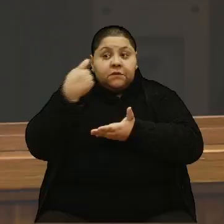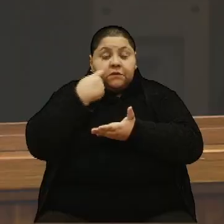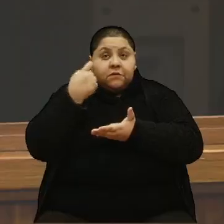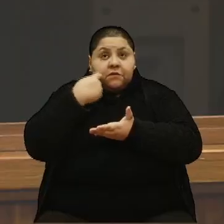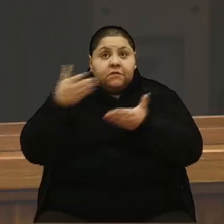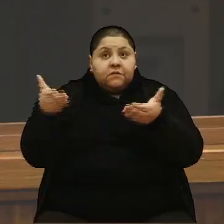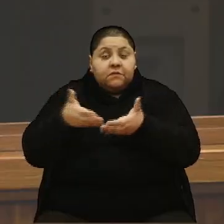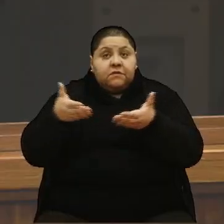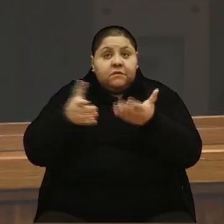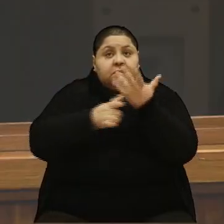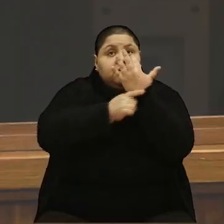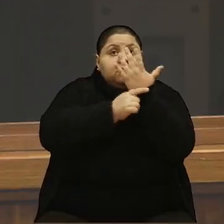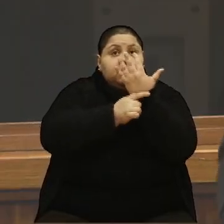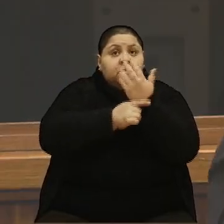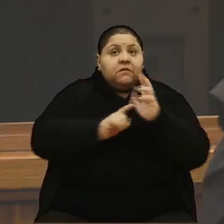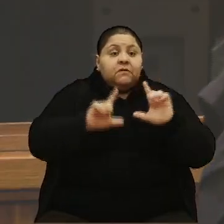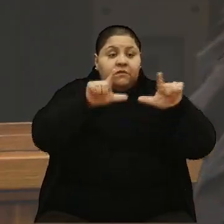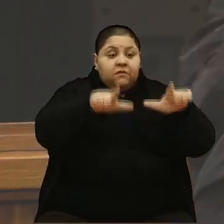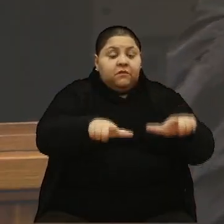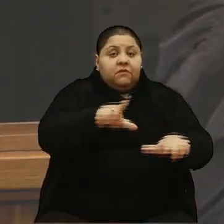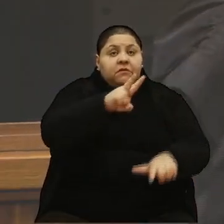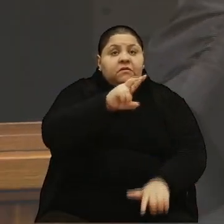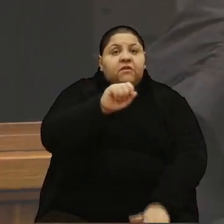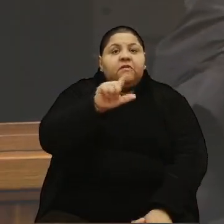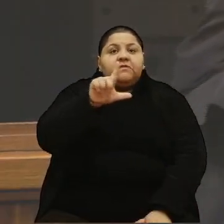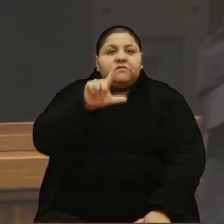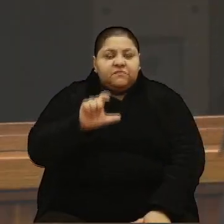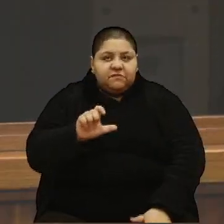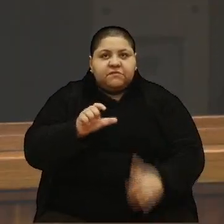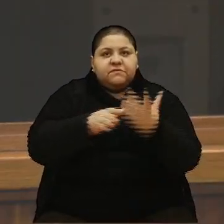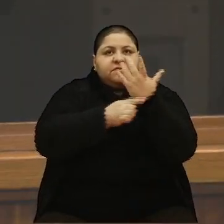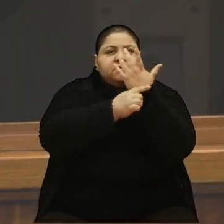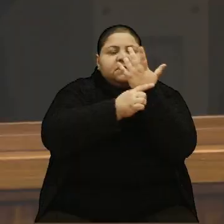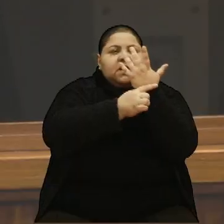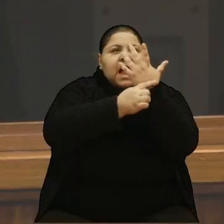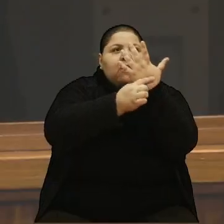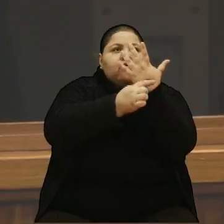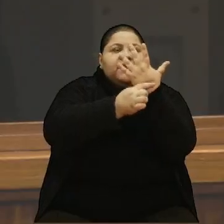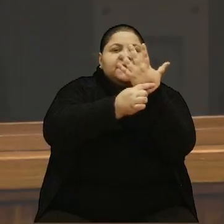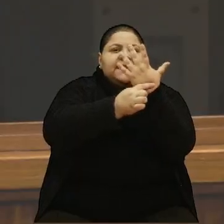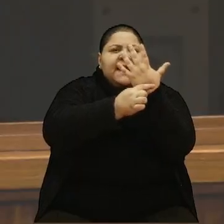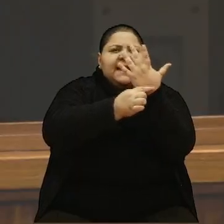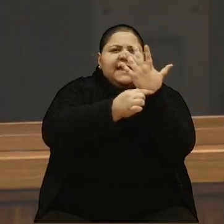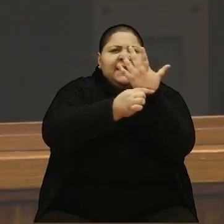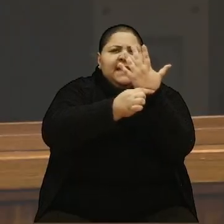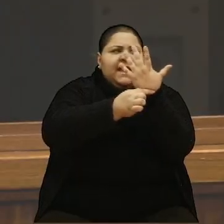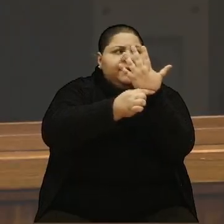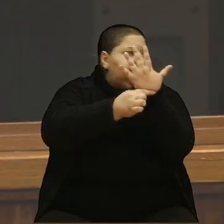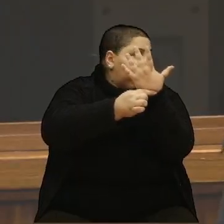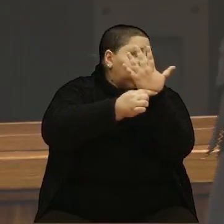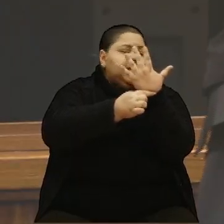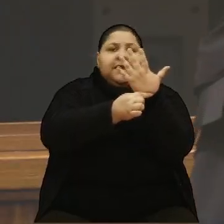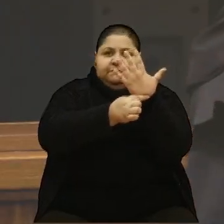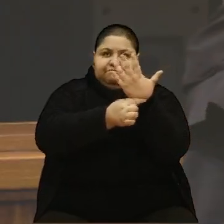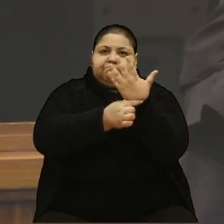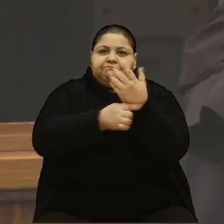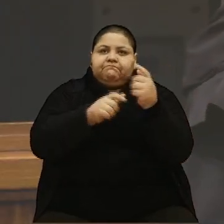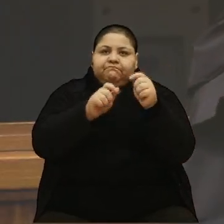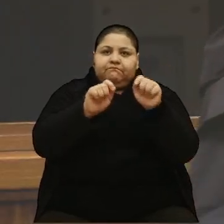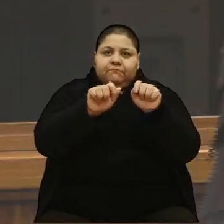na URGS, no campo do Vale da URGS. No dia 18 será na Assembleia e no